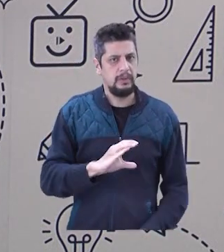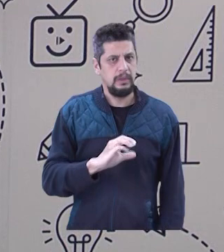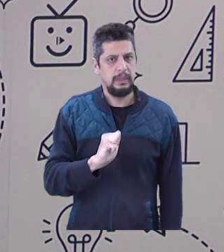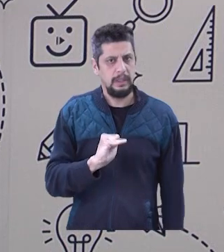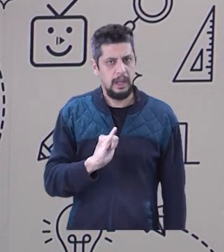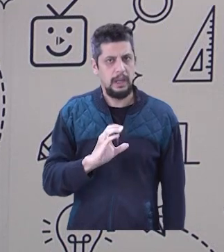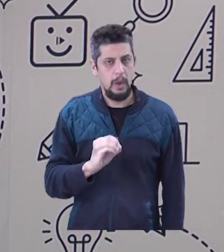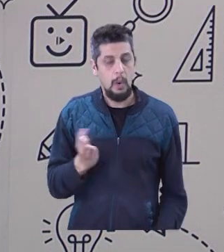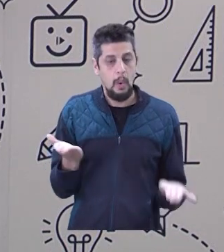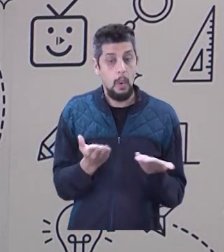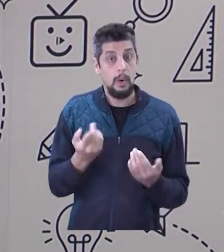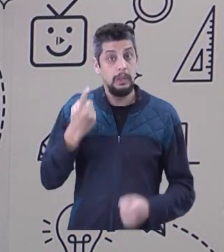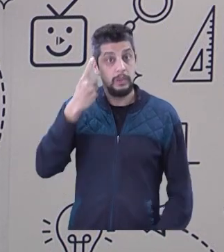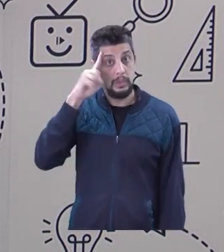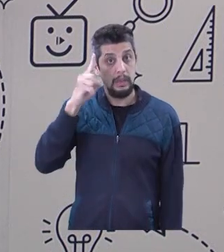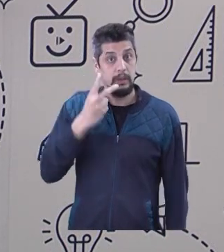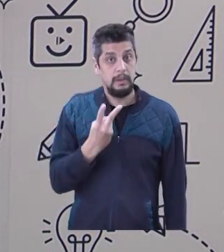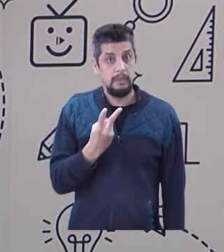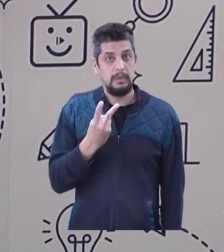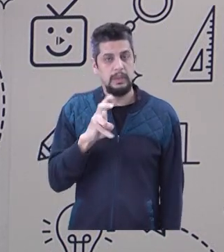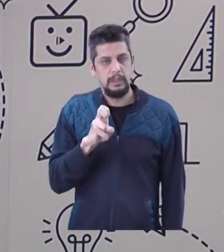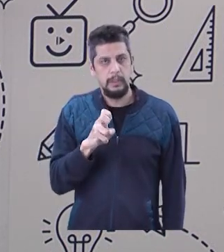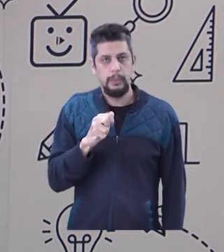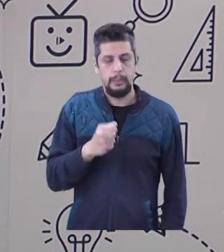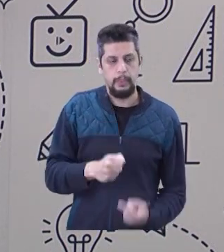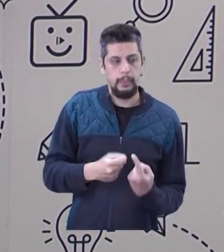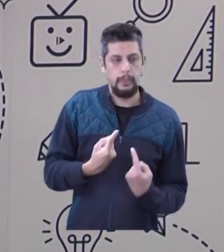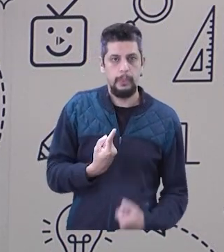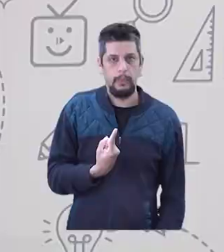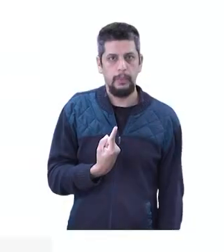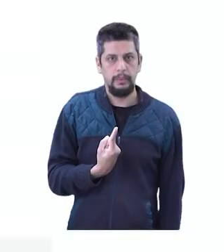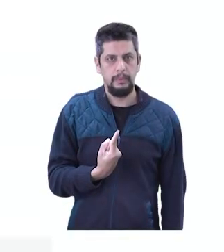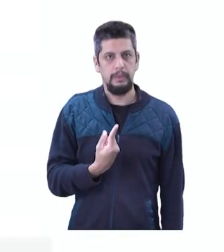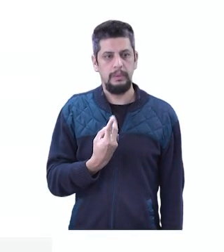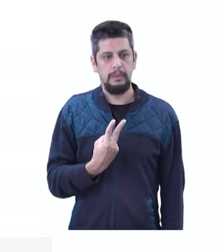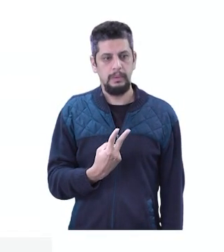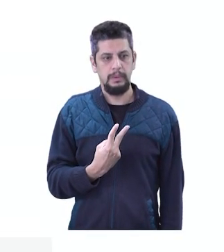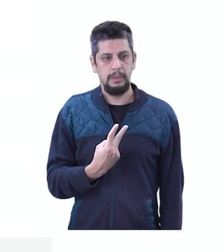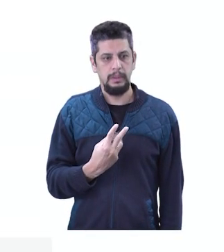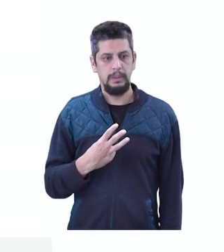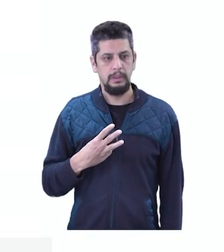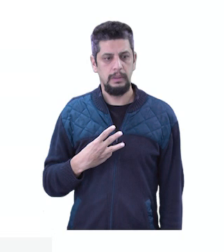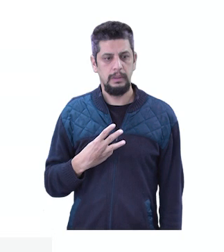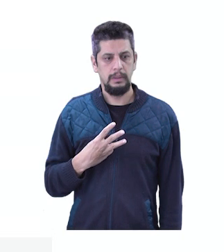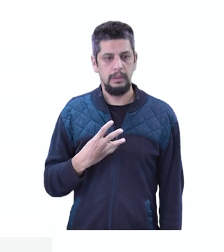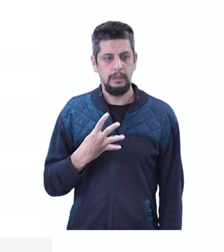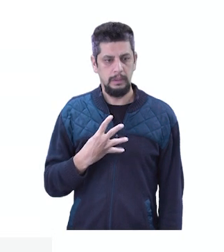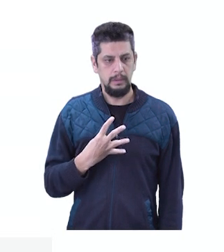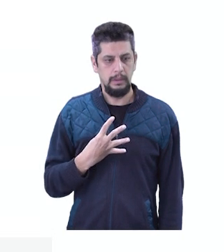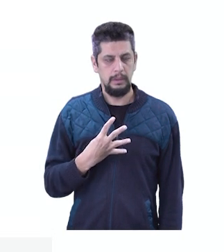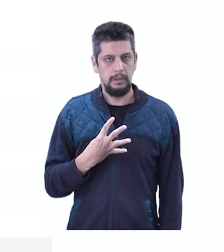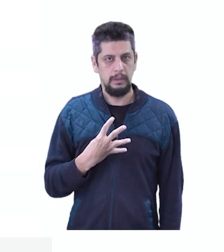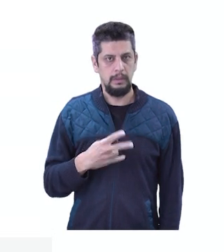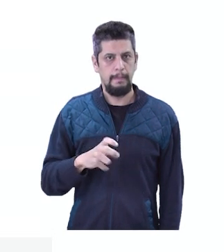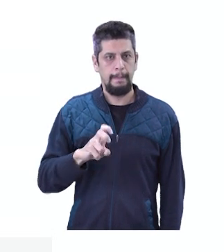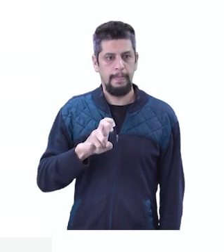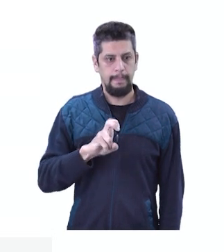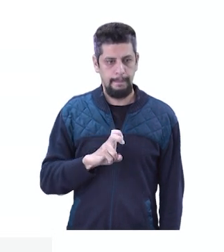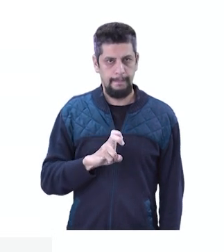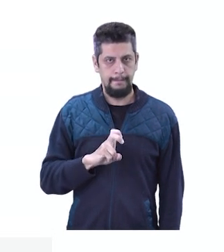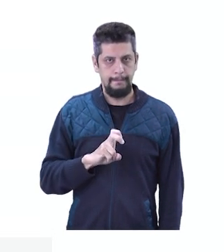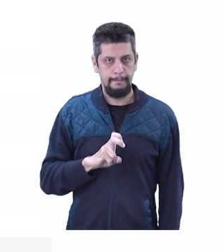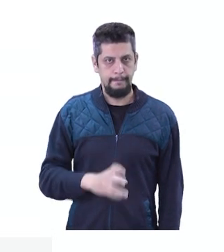julho? Hoje, dia 25, 1, 2, 3,